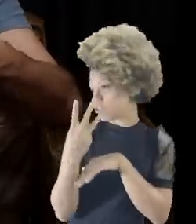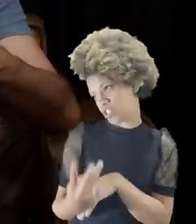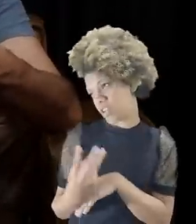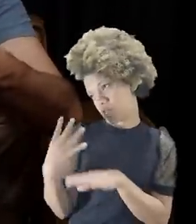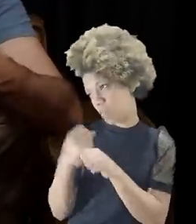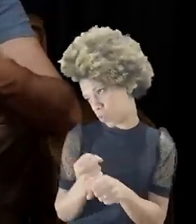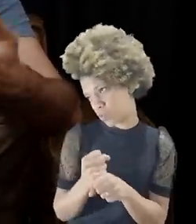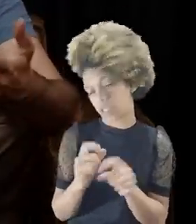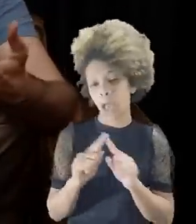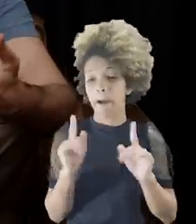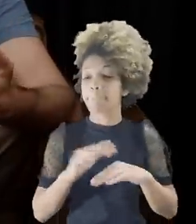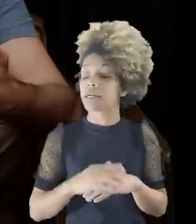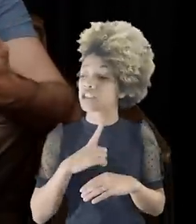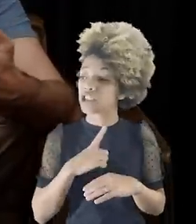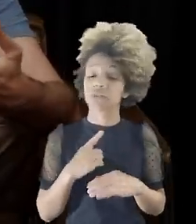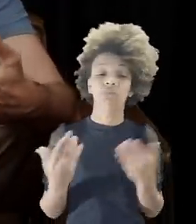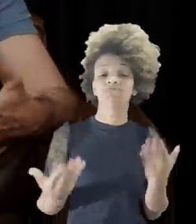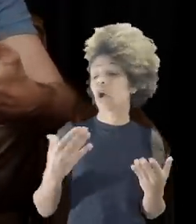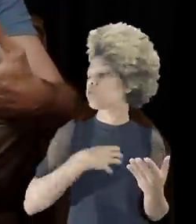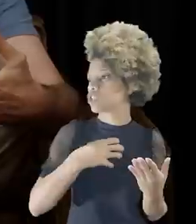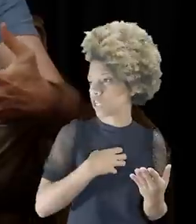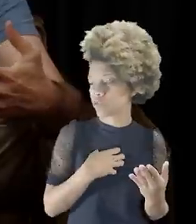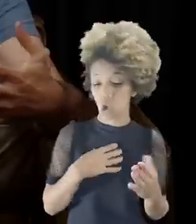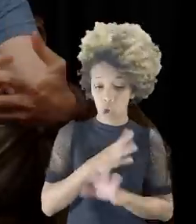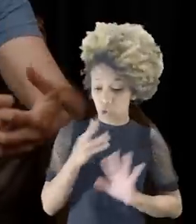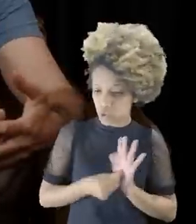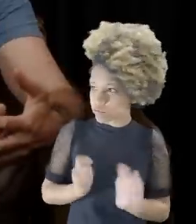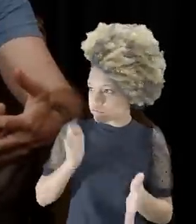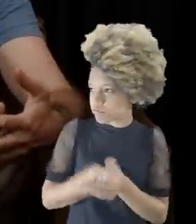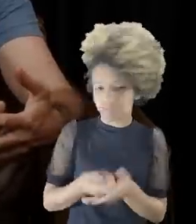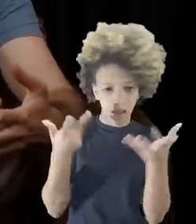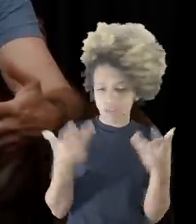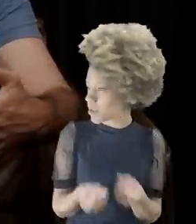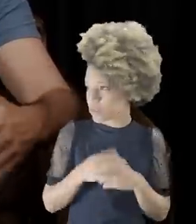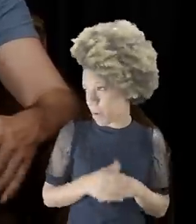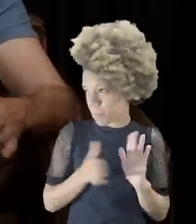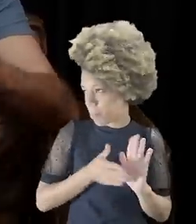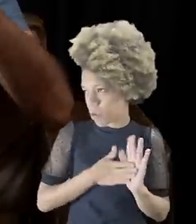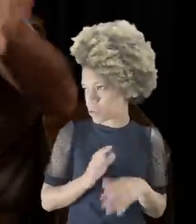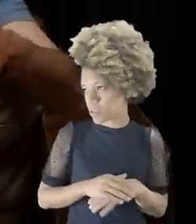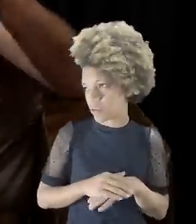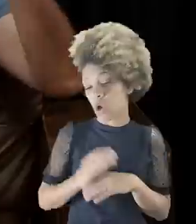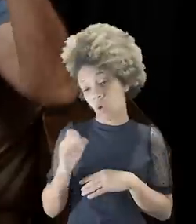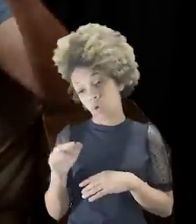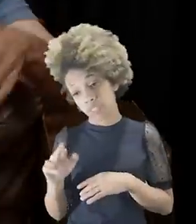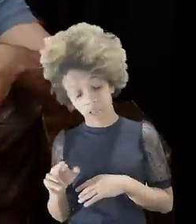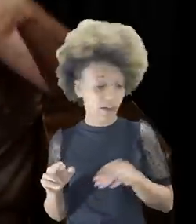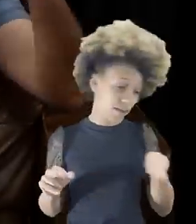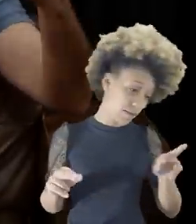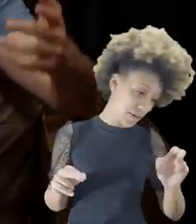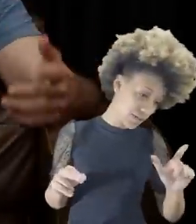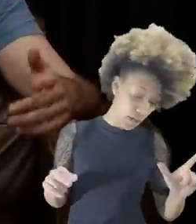ali além dessa questão desse estilo de jogo o time todo comprou a ideia então beleza os cara e Marcelo vocês vão